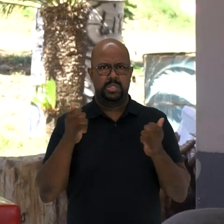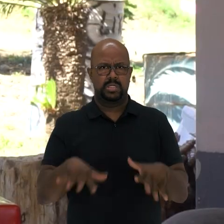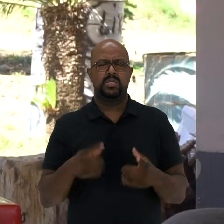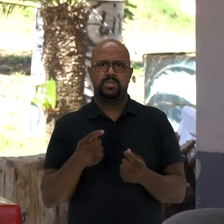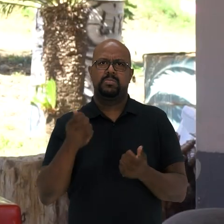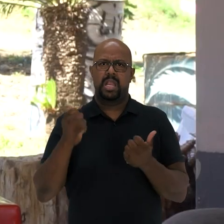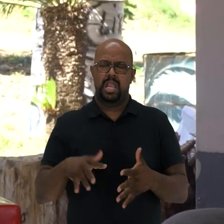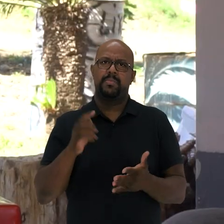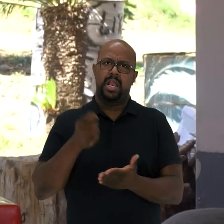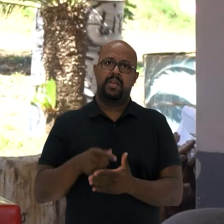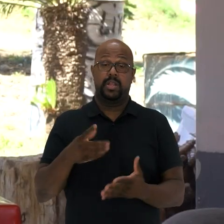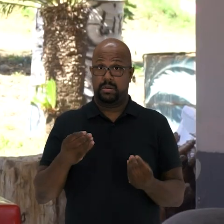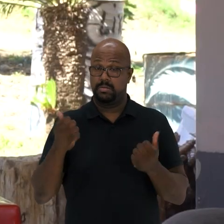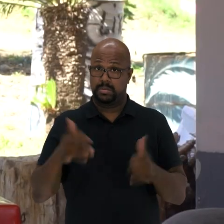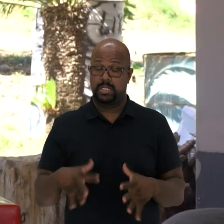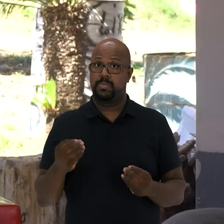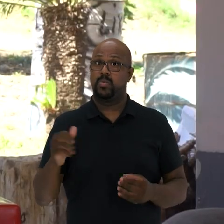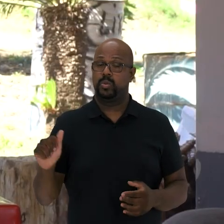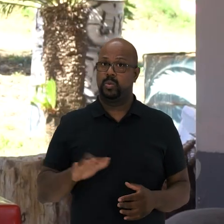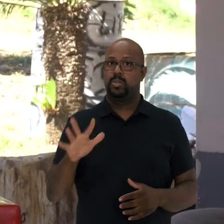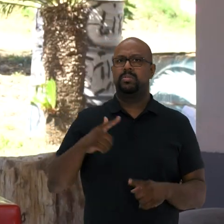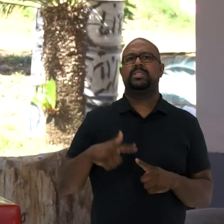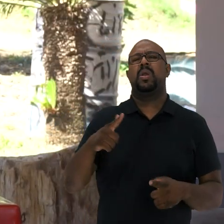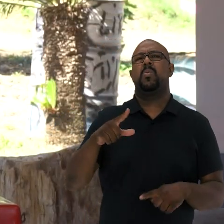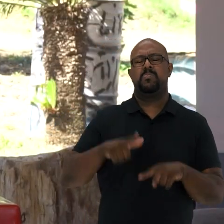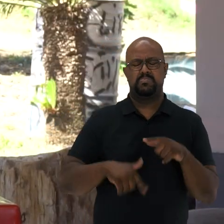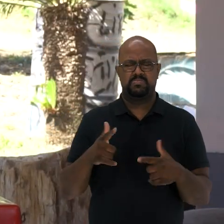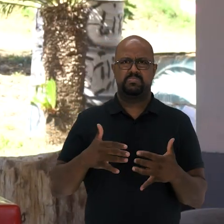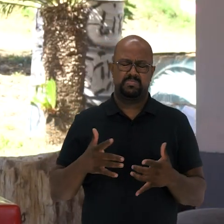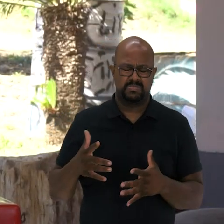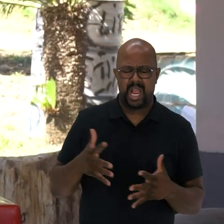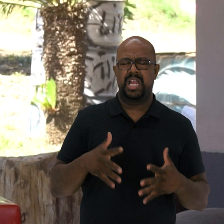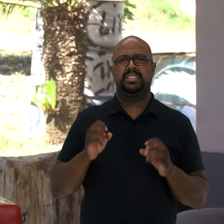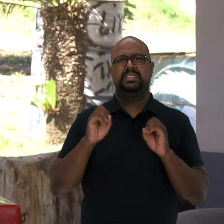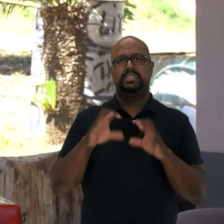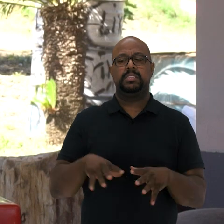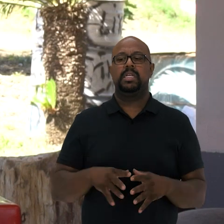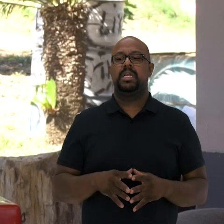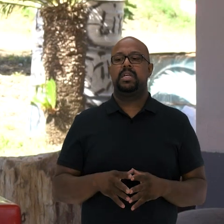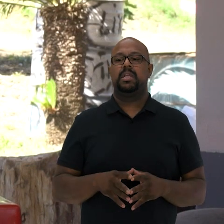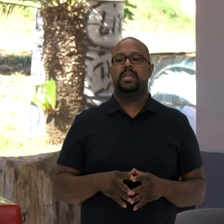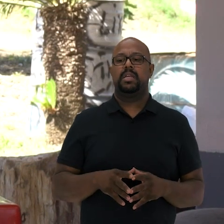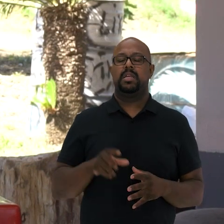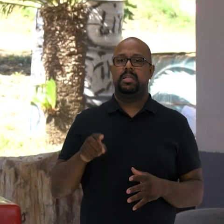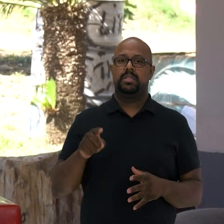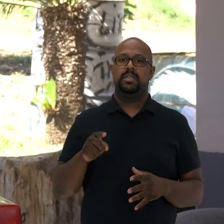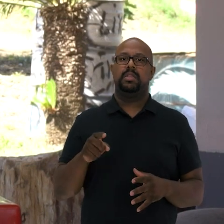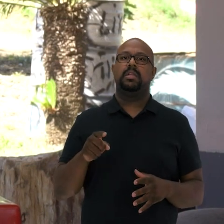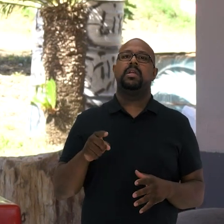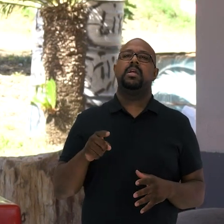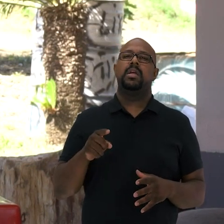a despesa, né? E que era uma despesa assim, bastante grande, porque a gente ia com máquinas para lá, né? Inclusive